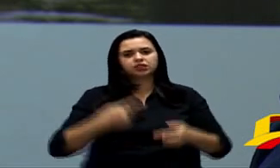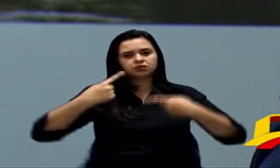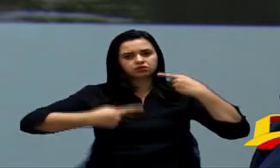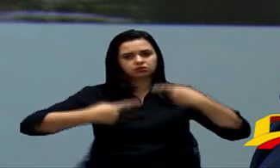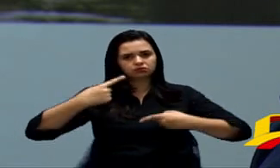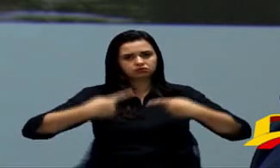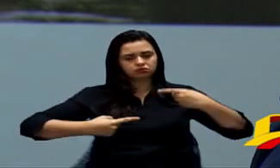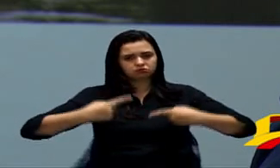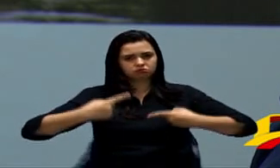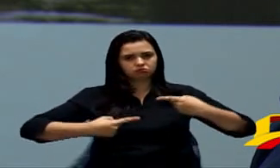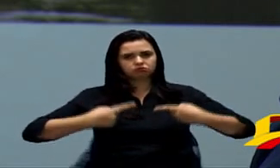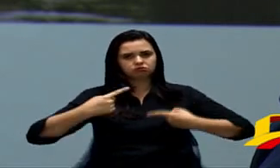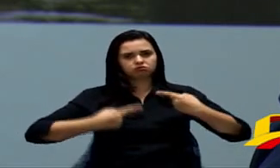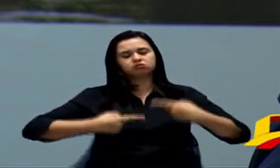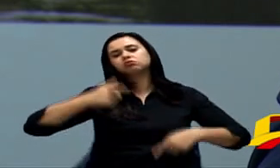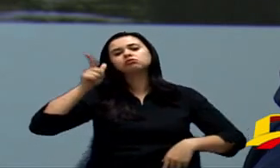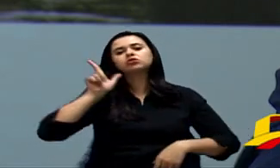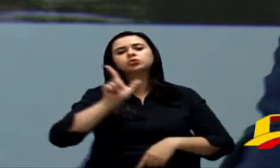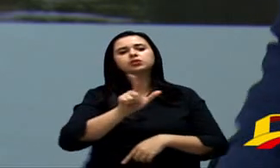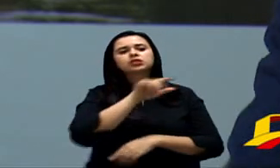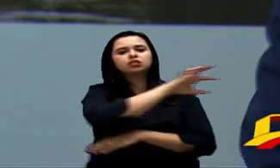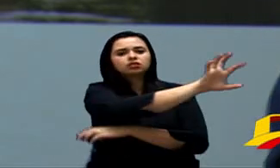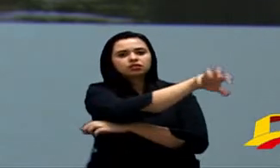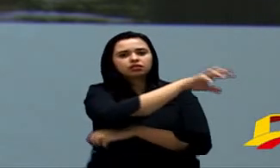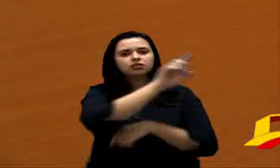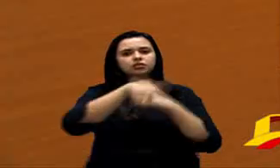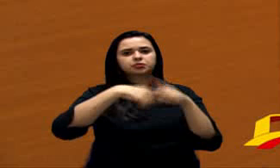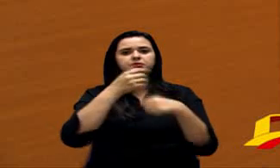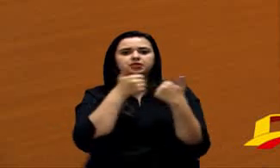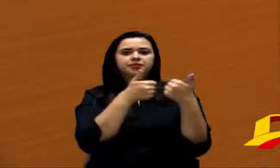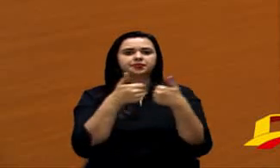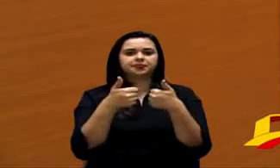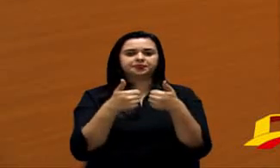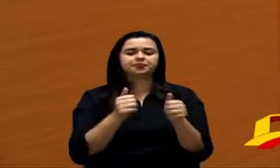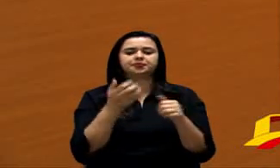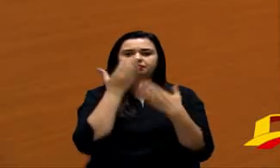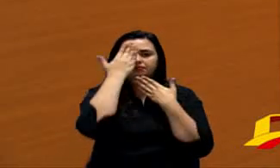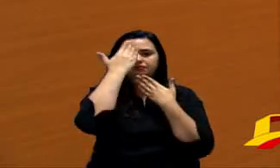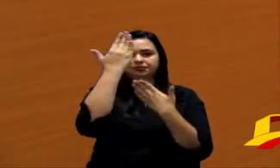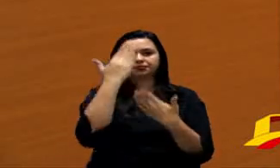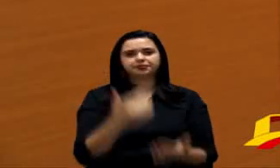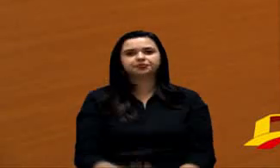no que a gente possa trazer o melhor para ele, tá bom? Obrigado.